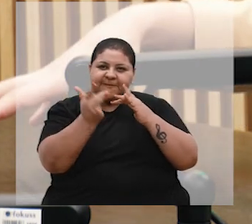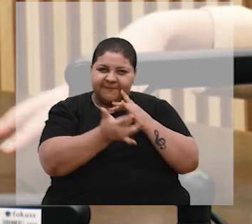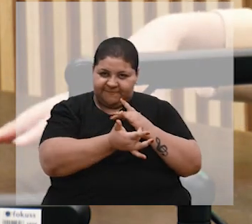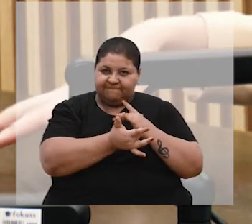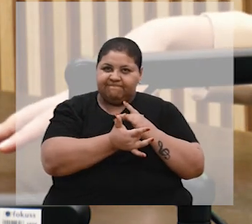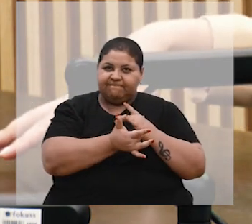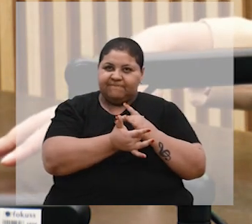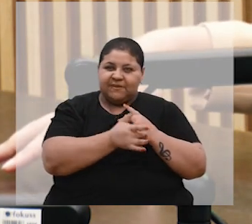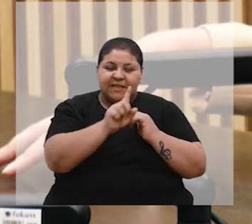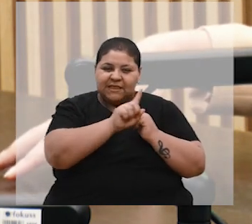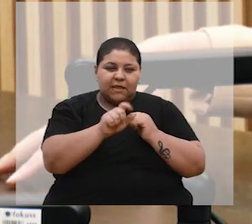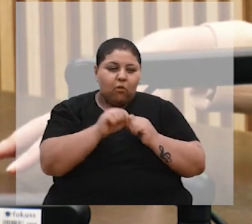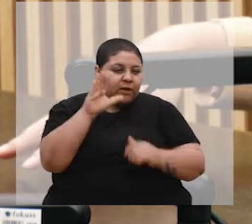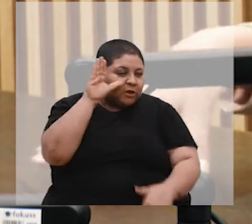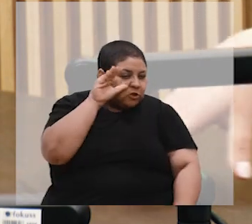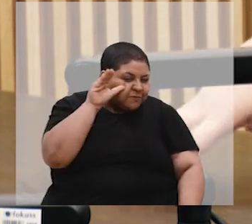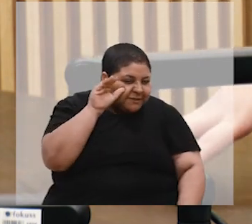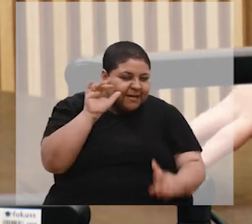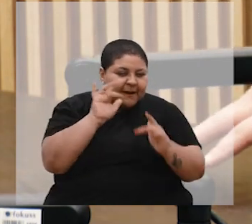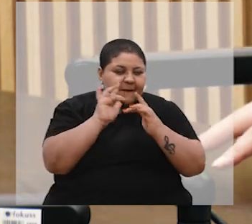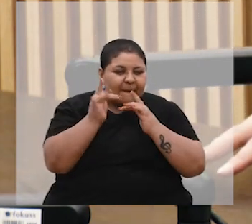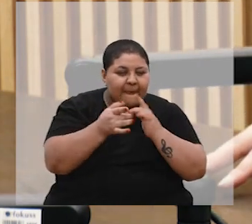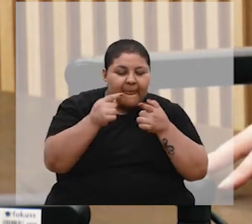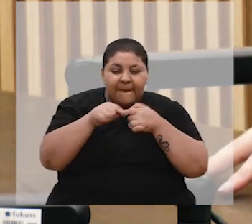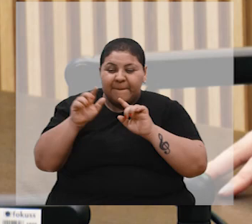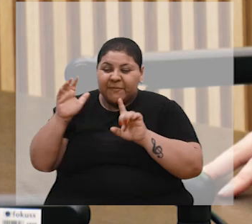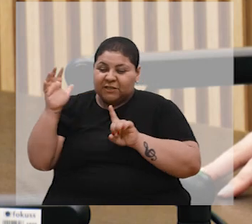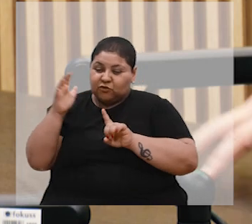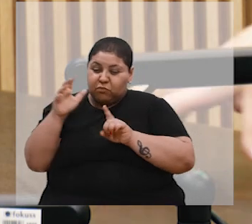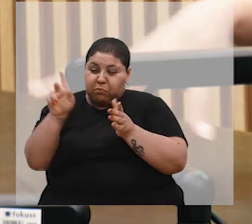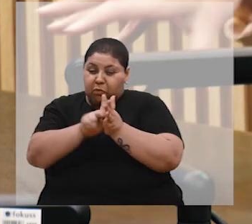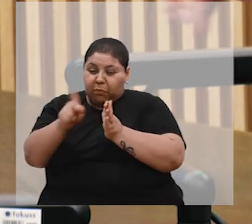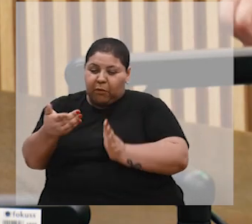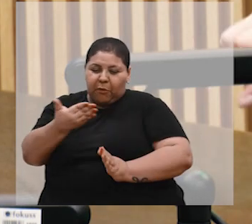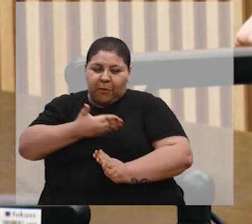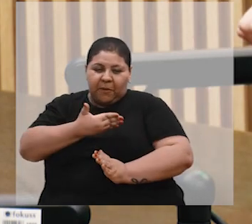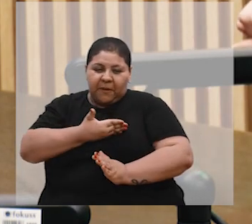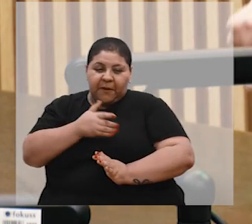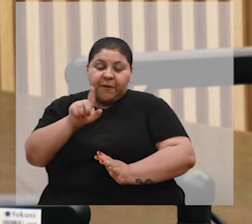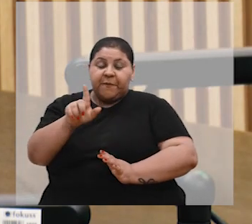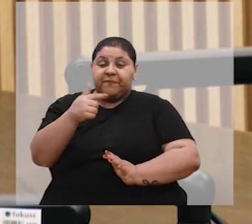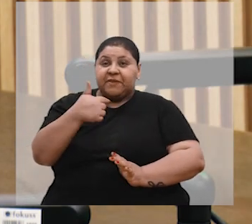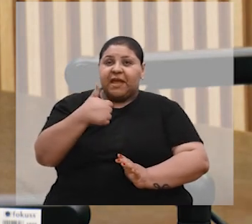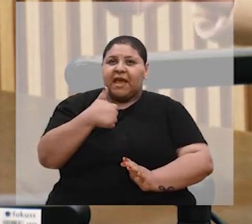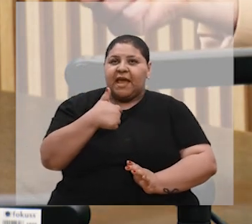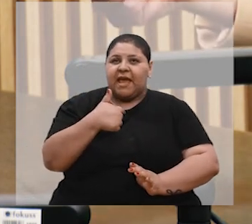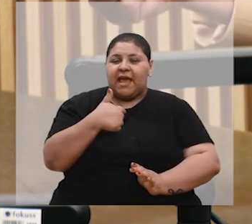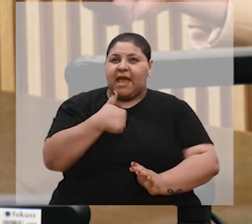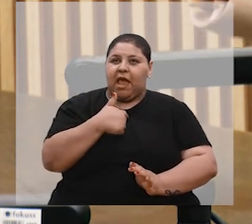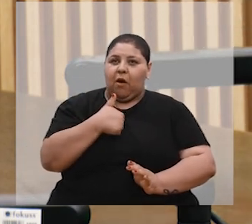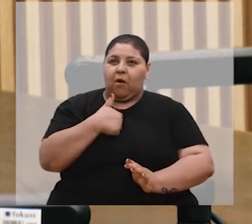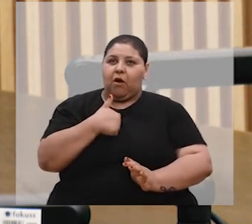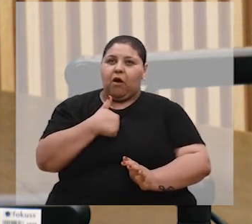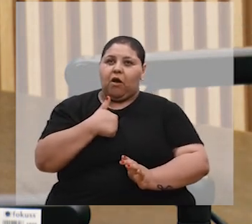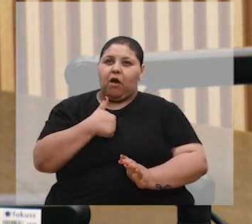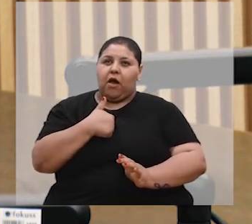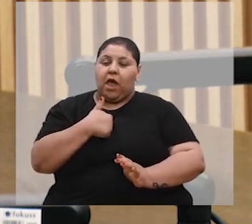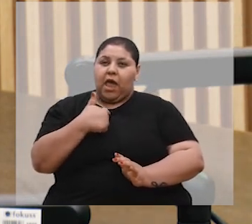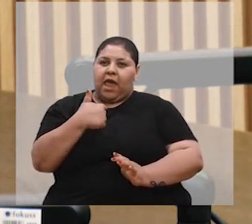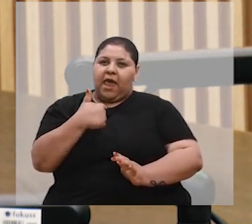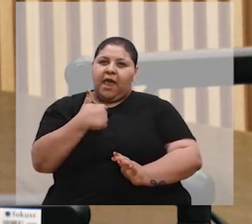que eles verificam nas redes sociais, mas pela influência dos próprios amigos, porque quando eu deixo de depositar tempo da